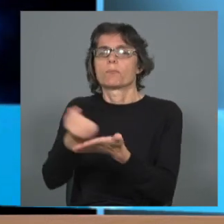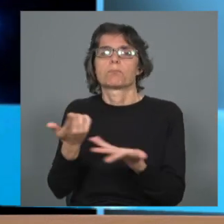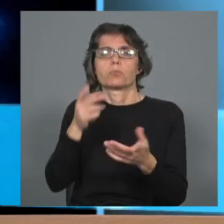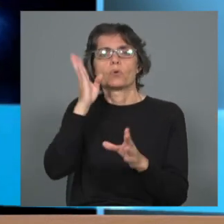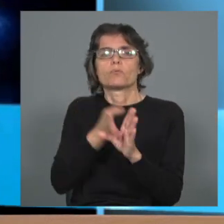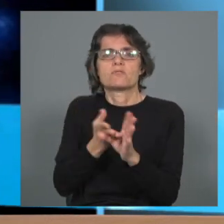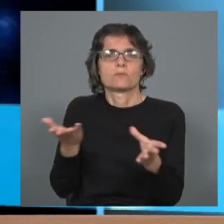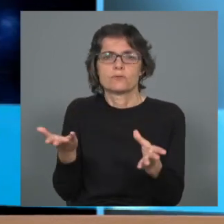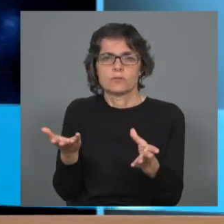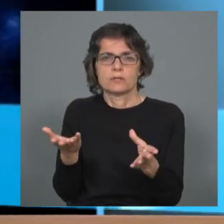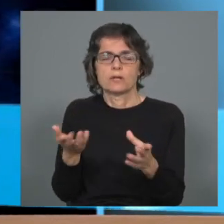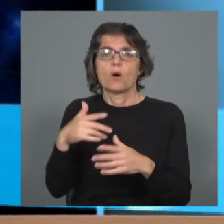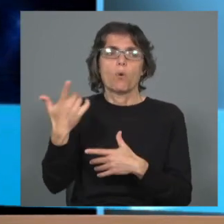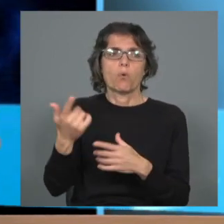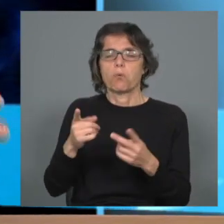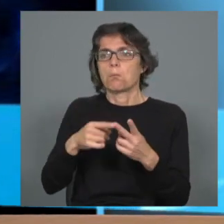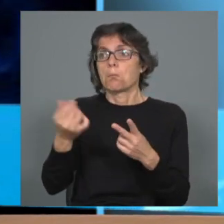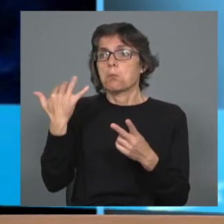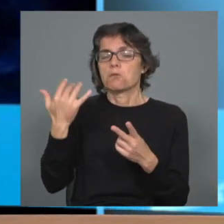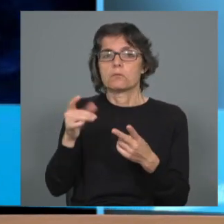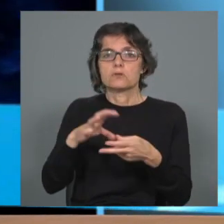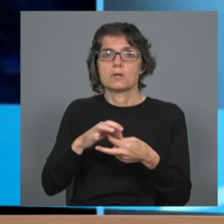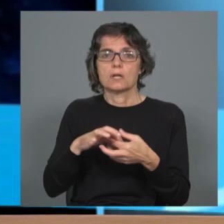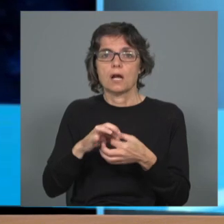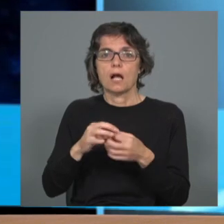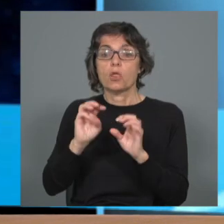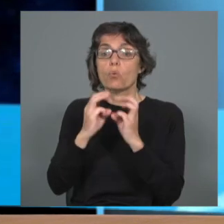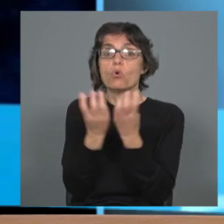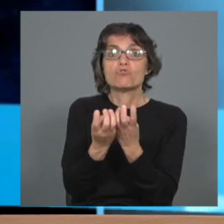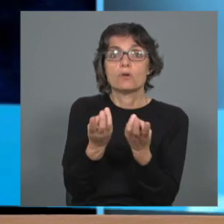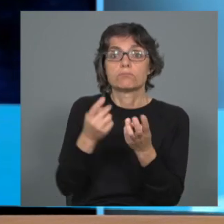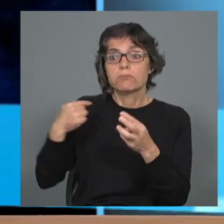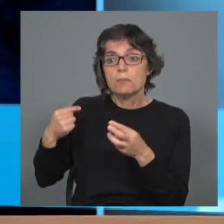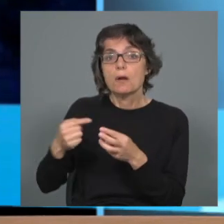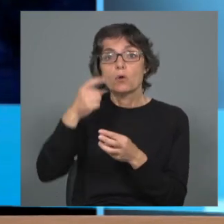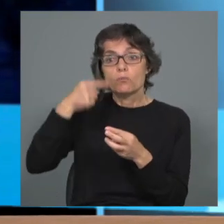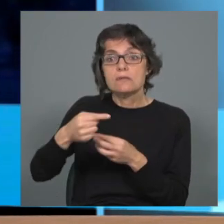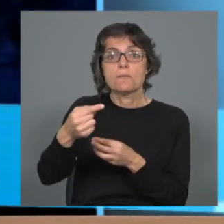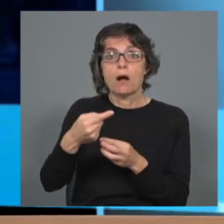ser só uma informação acerca de todos os workshops que semanalmente fazemos